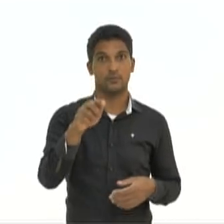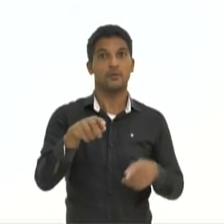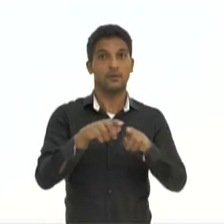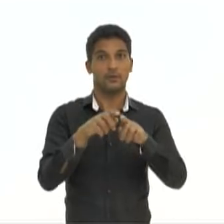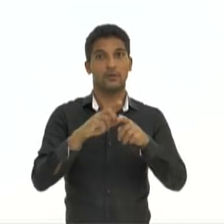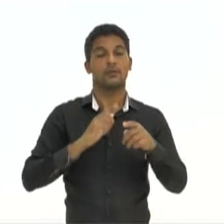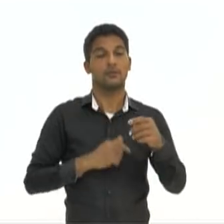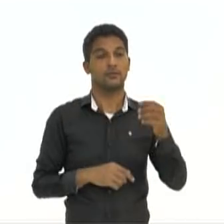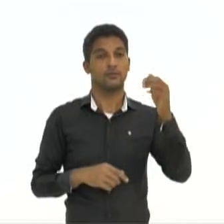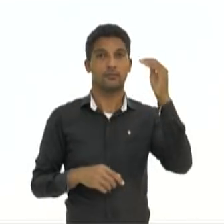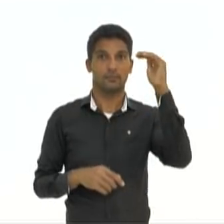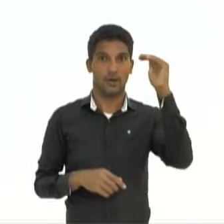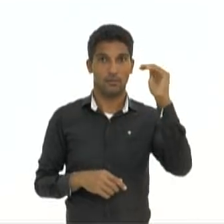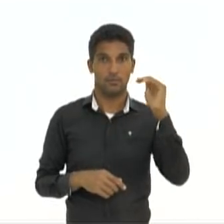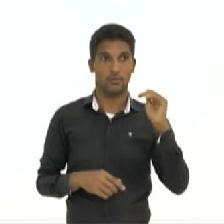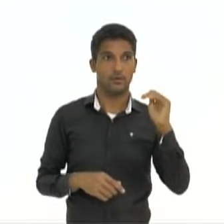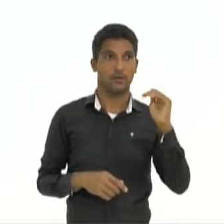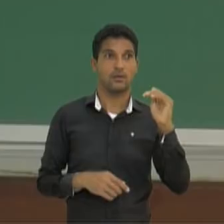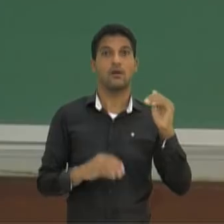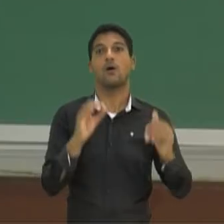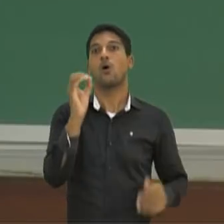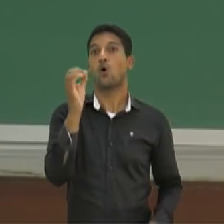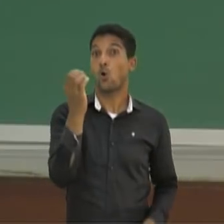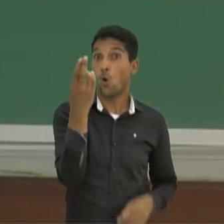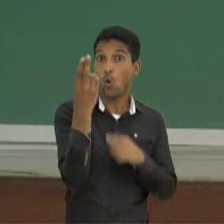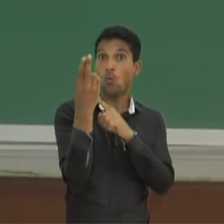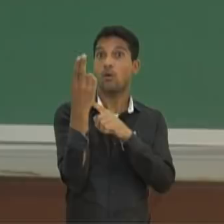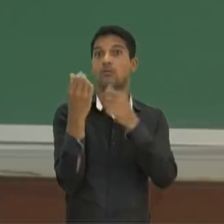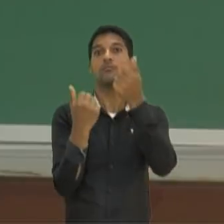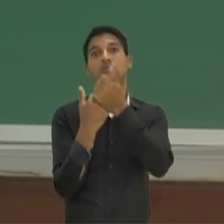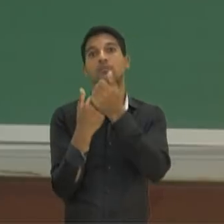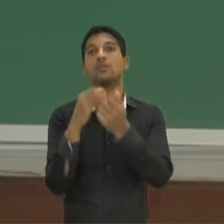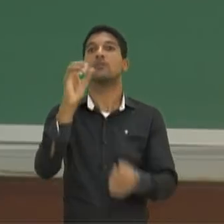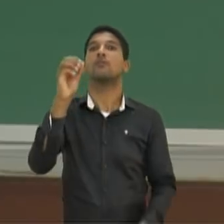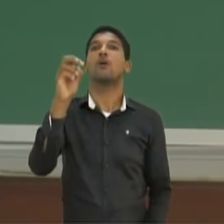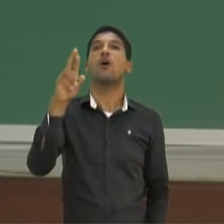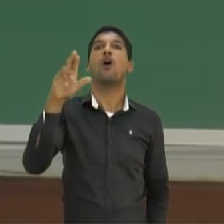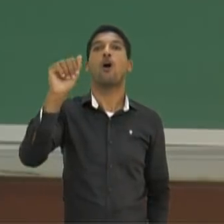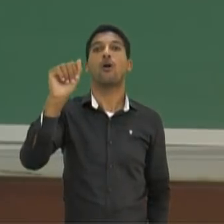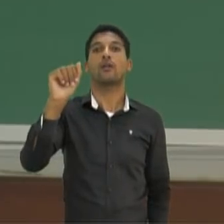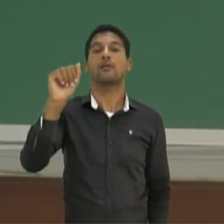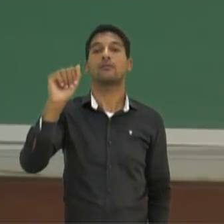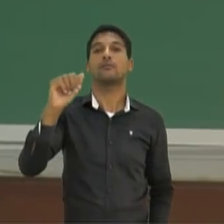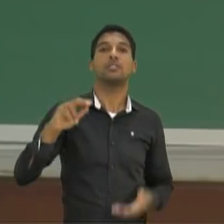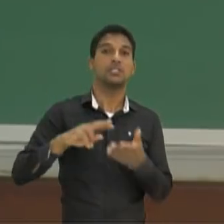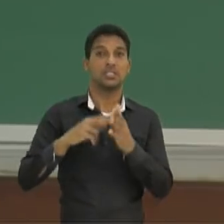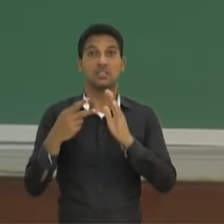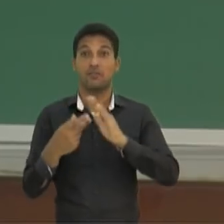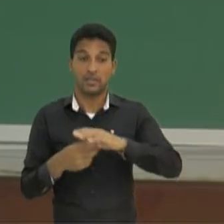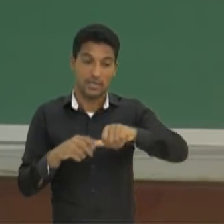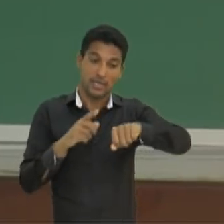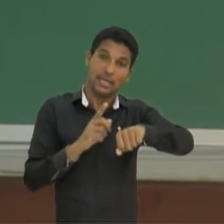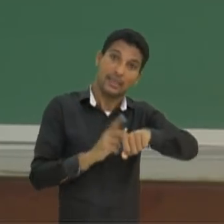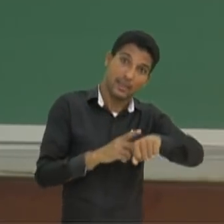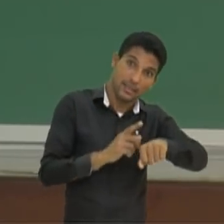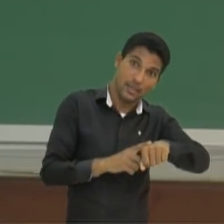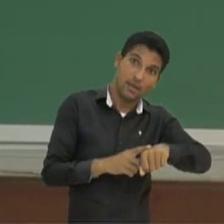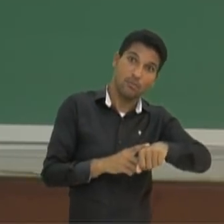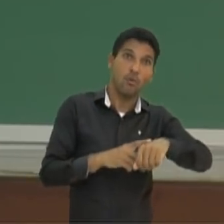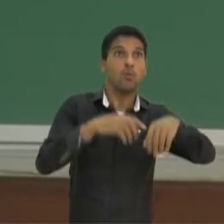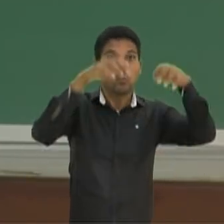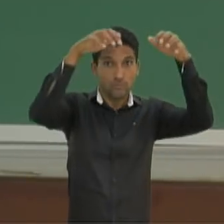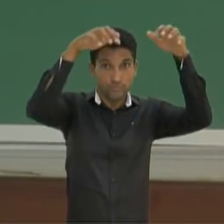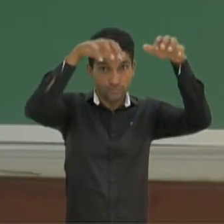ali substituindo ou, ora. No nosso exemplo, ora o tempo melhora, ora recomeça a chuva. Então,